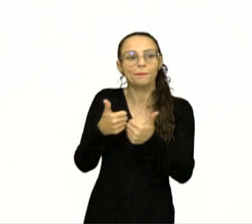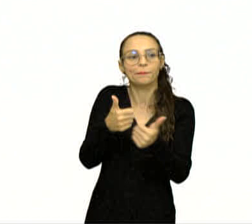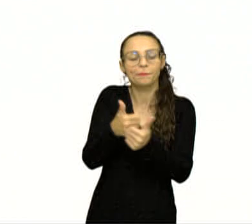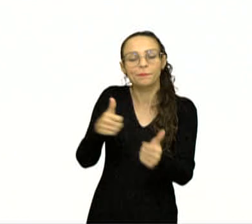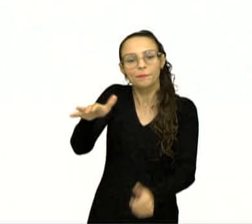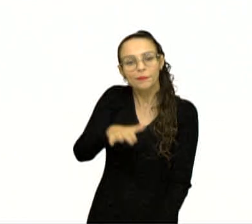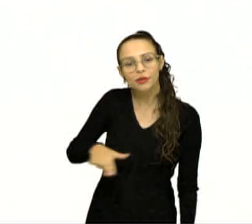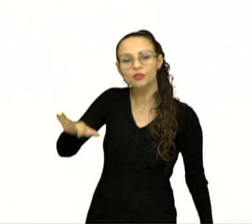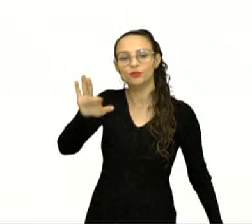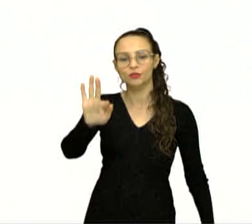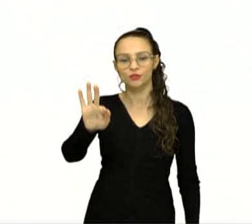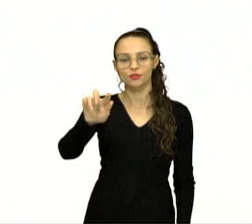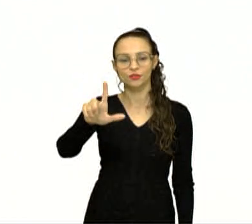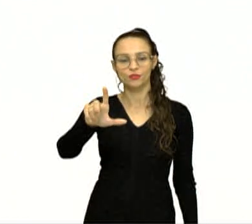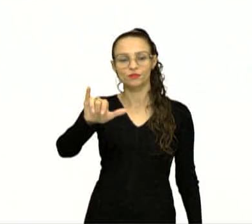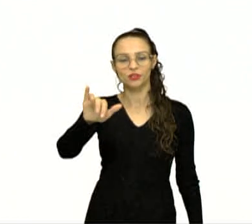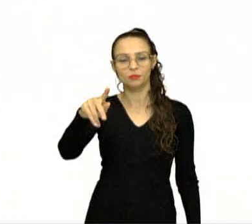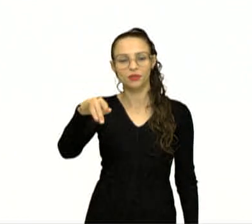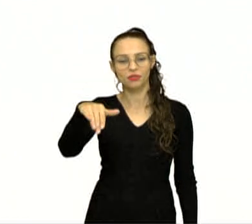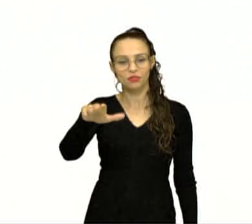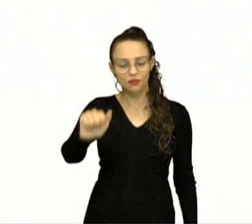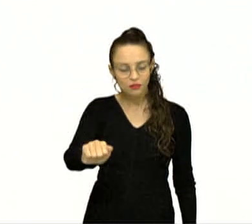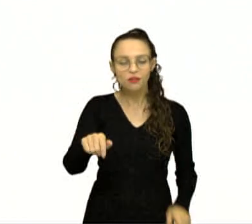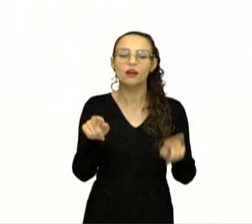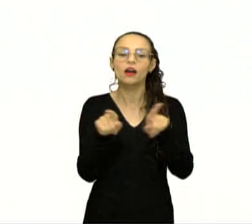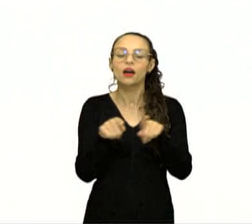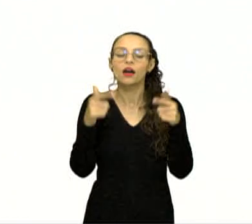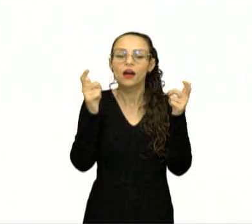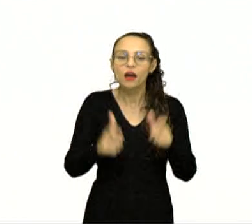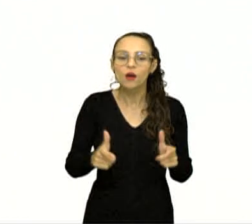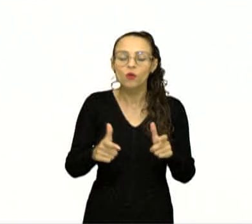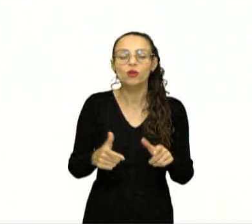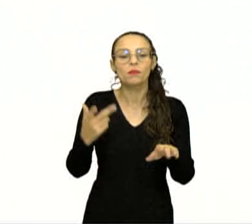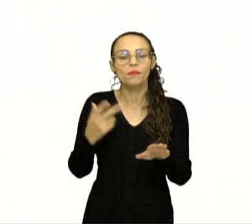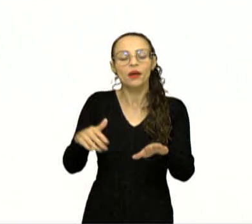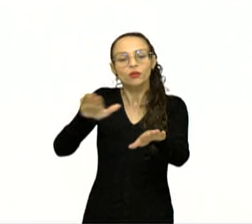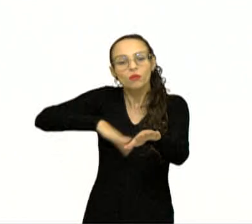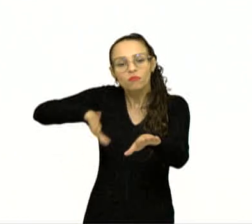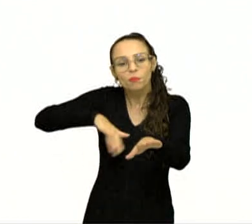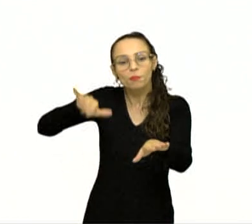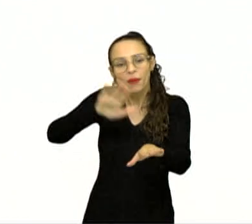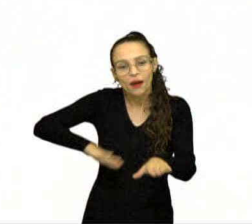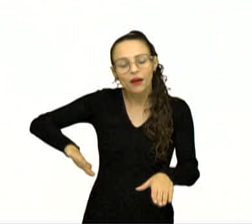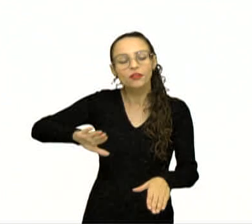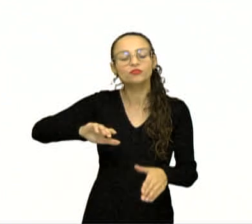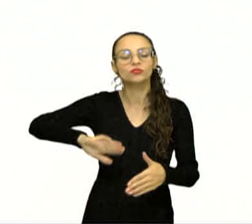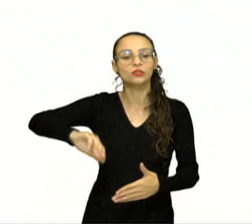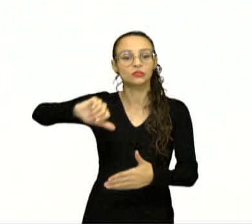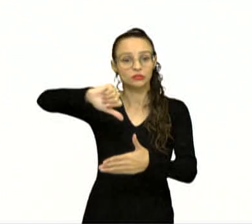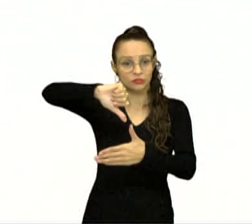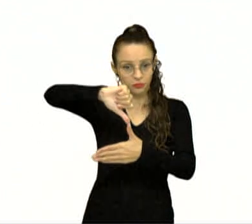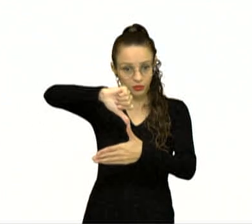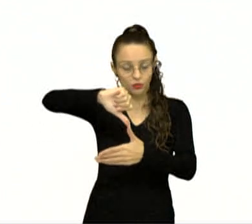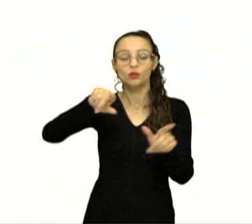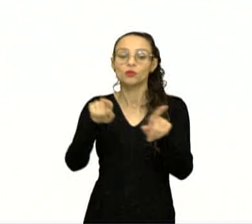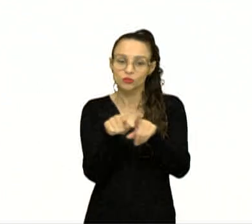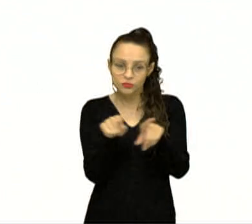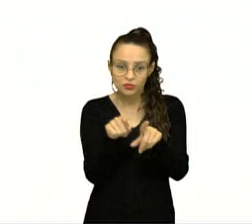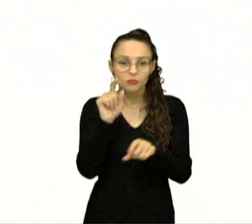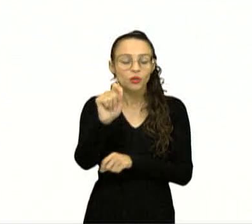das Filipinas, Oceania. Vão chegar aonde? Vão chegar na costa litorânea da América do Sul. E tem também a teoria